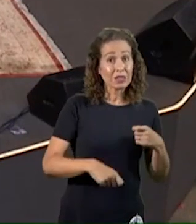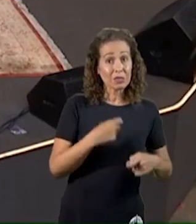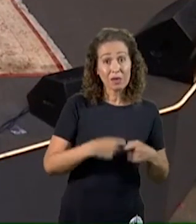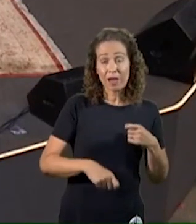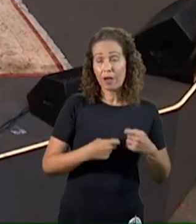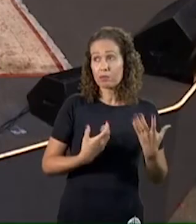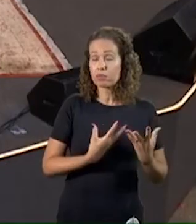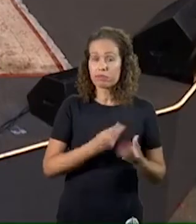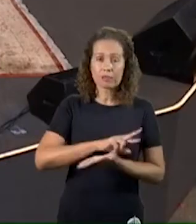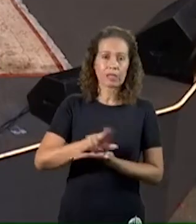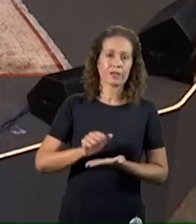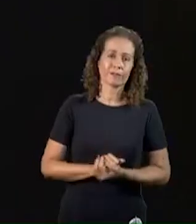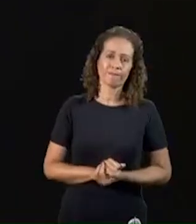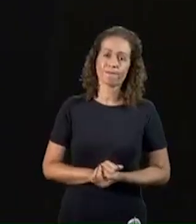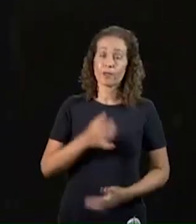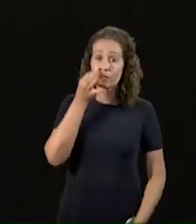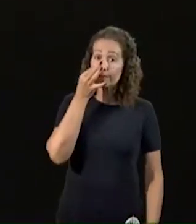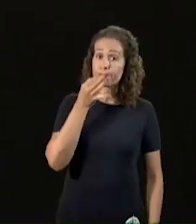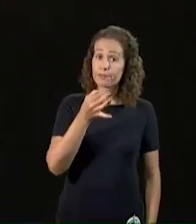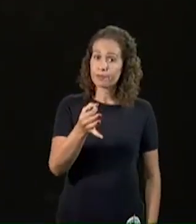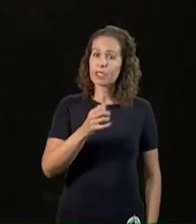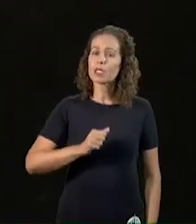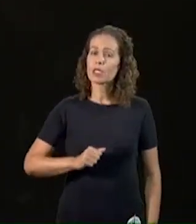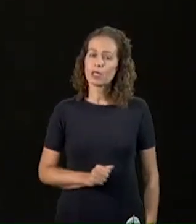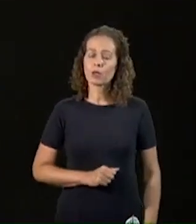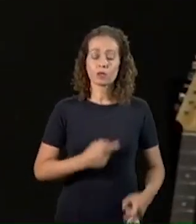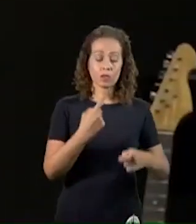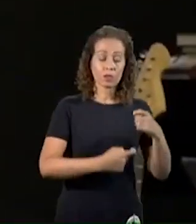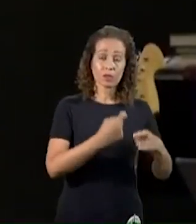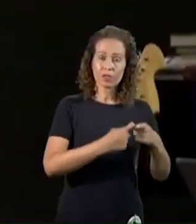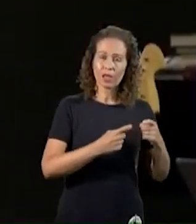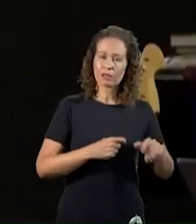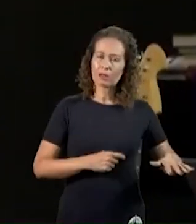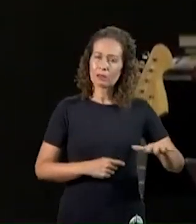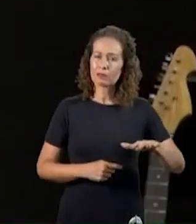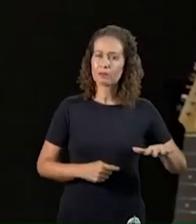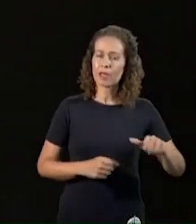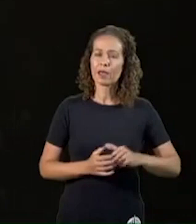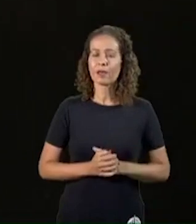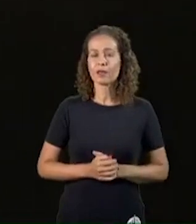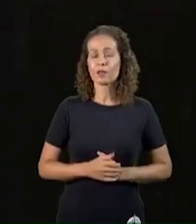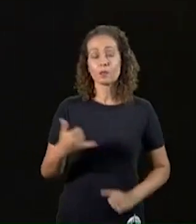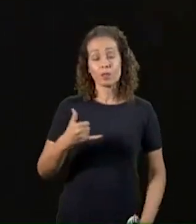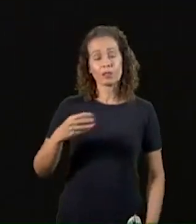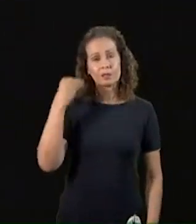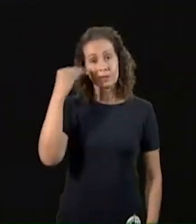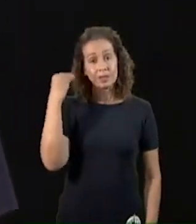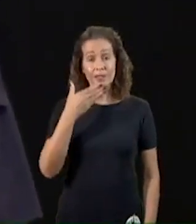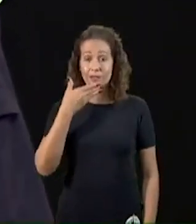atenção. A área sexual é uma das poucas da vida onde quanto menos experiência, melhor.